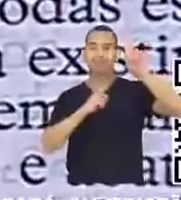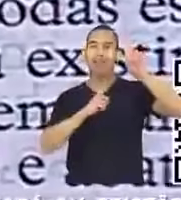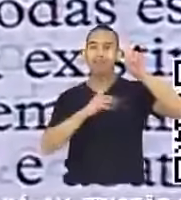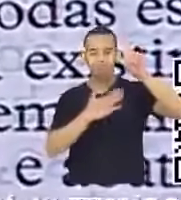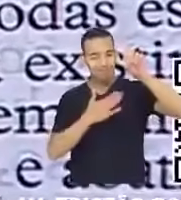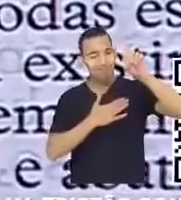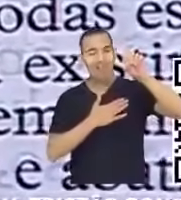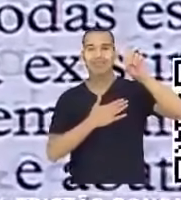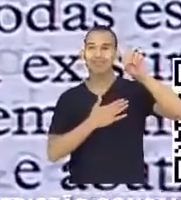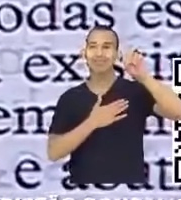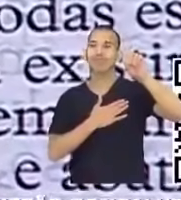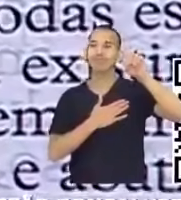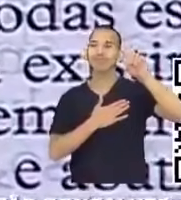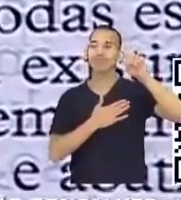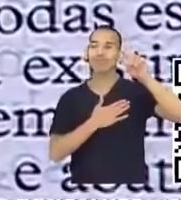o meu